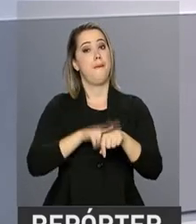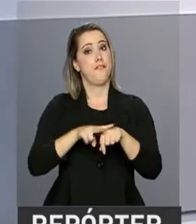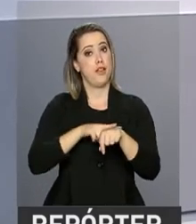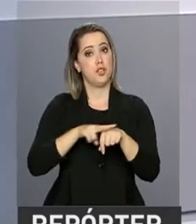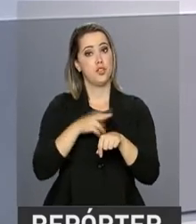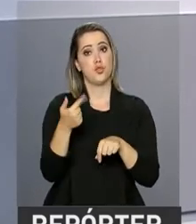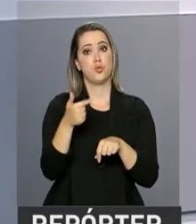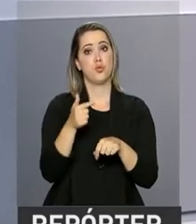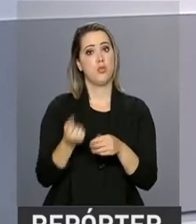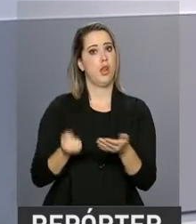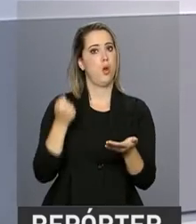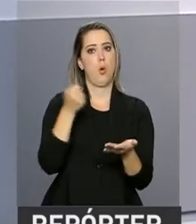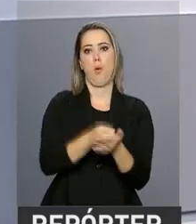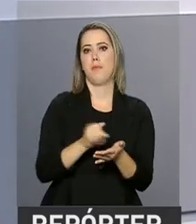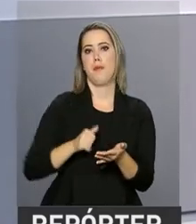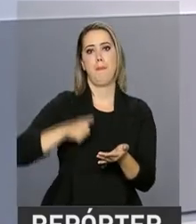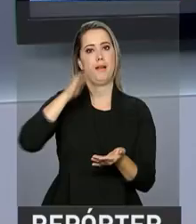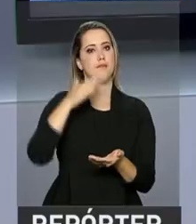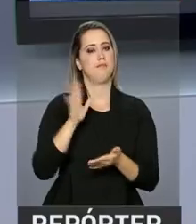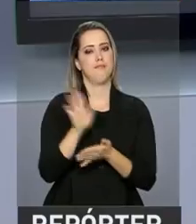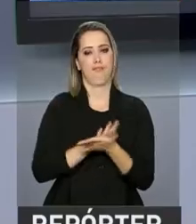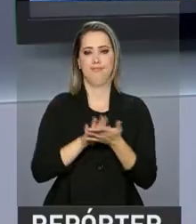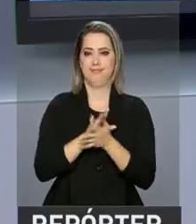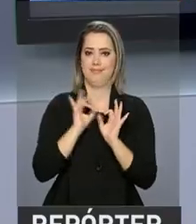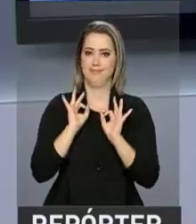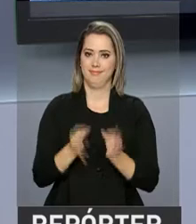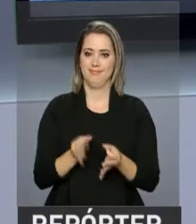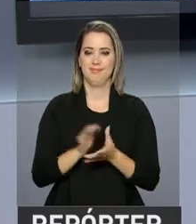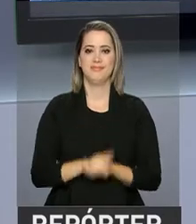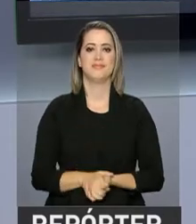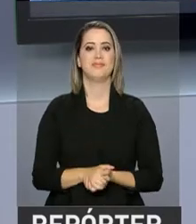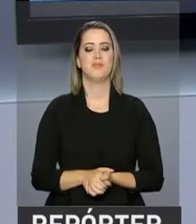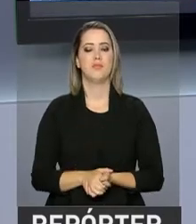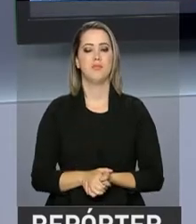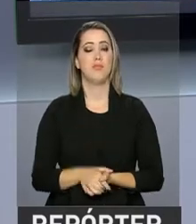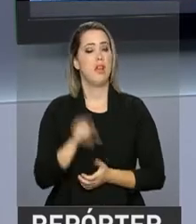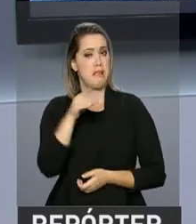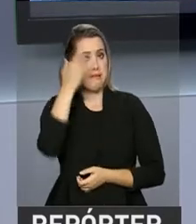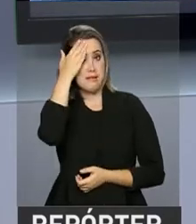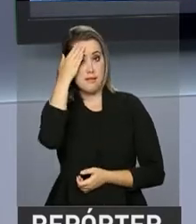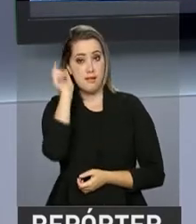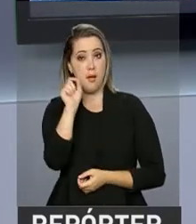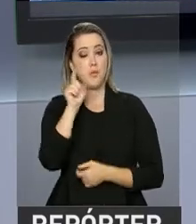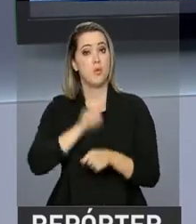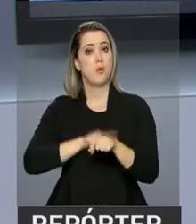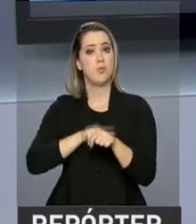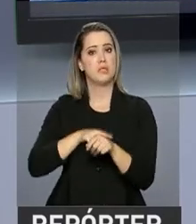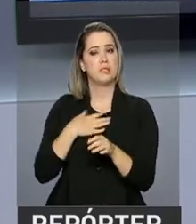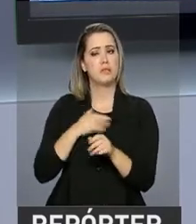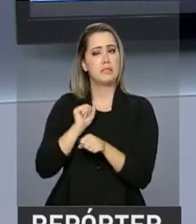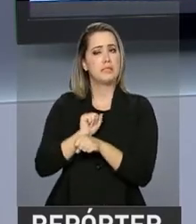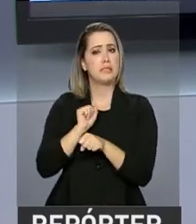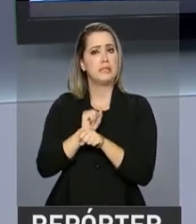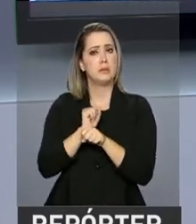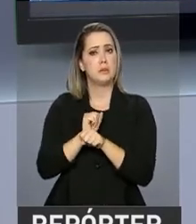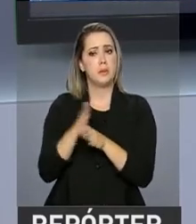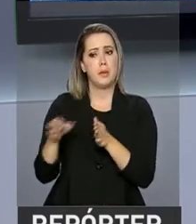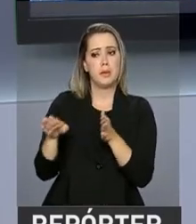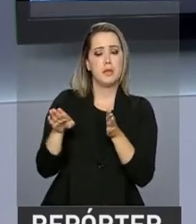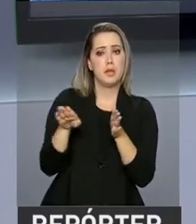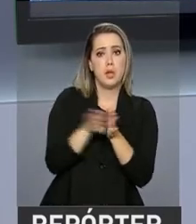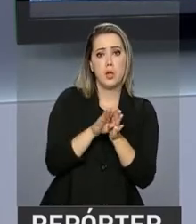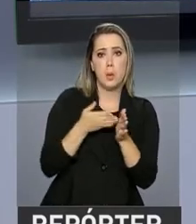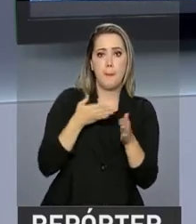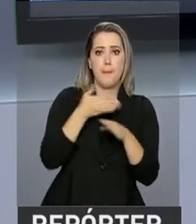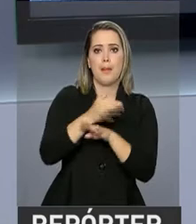nenhum custo adicional na conta. Sabe aquele momento em que você está esperando para embarcar ou até mesmo a chegada